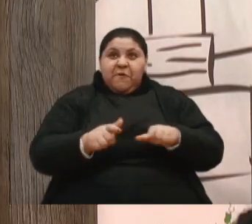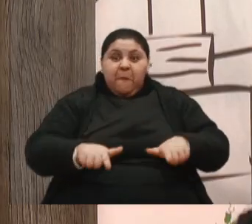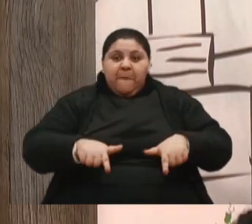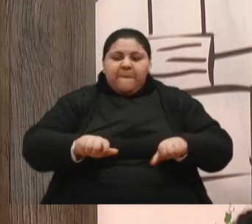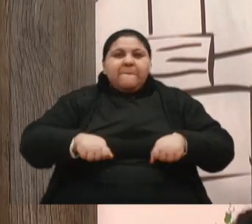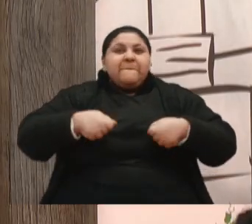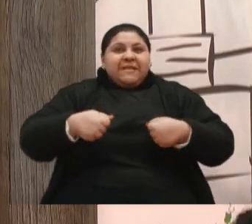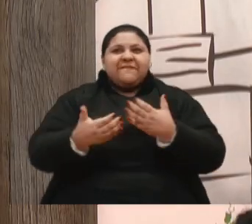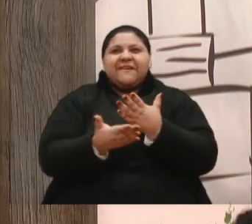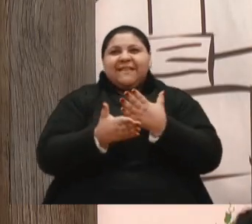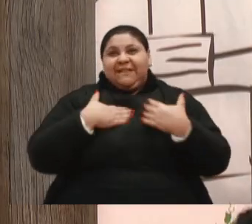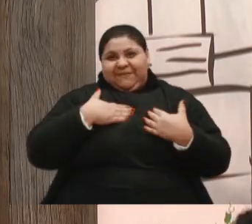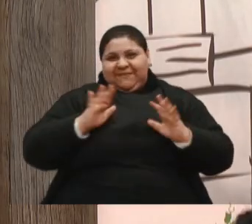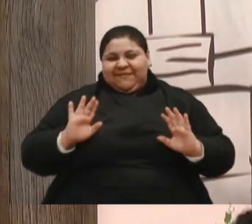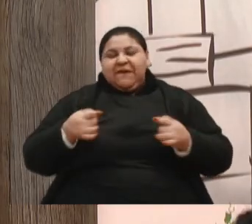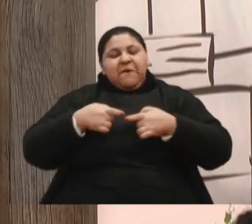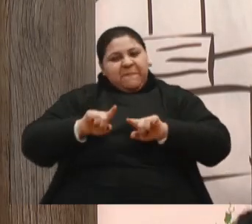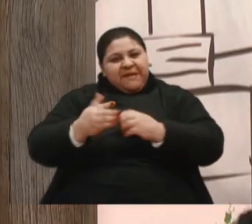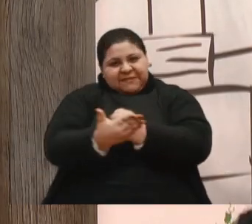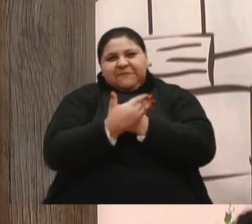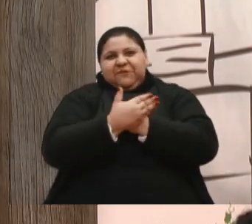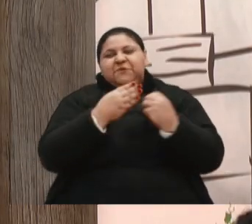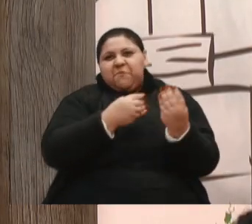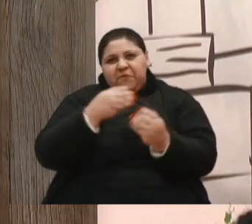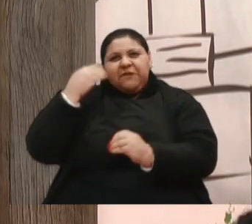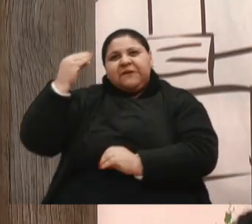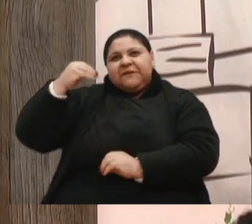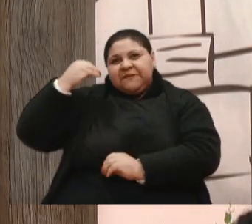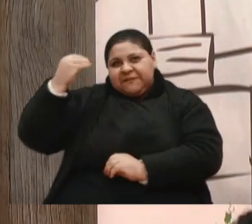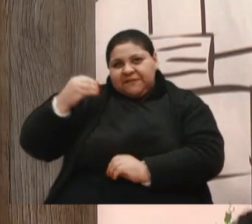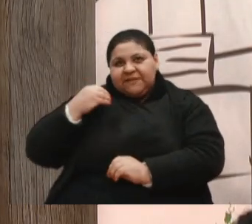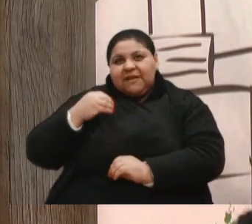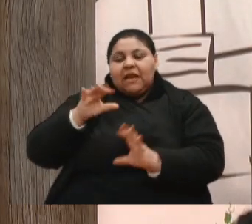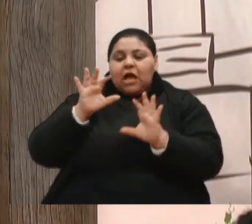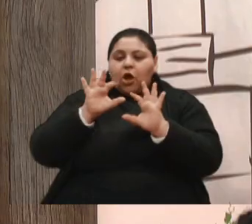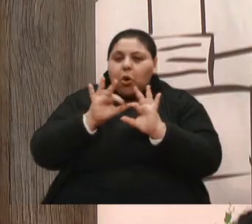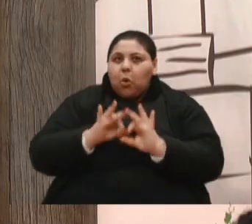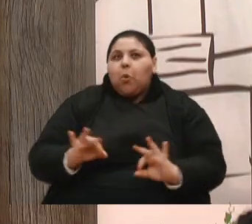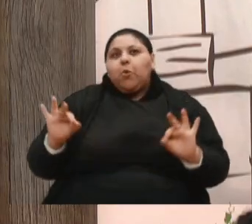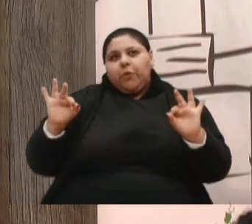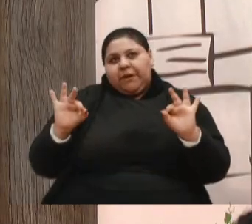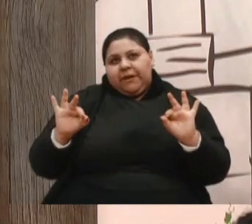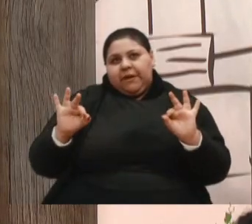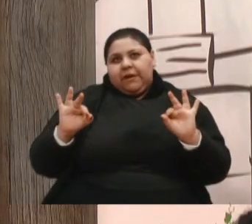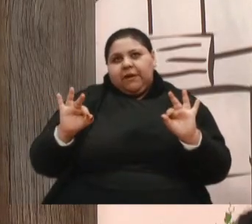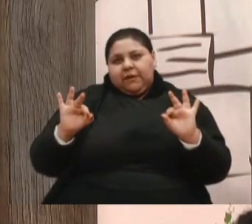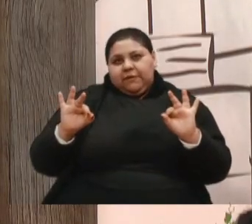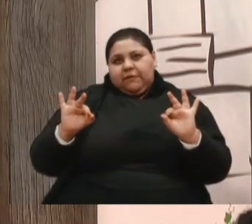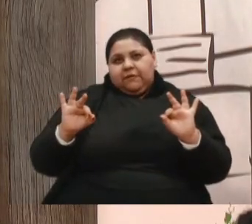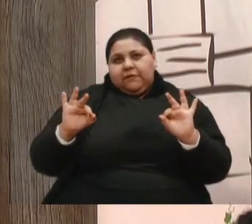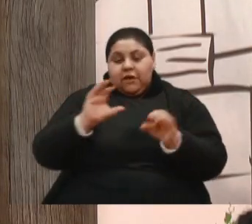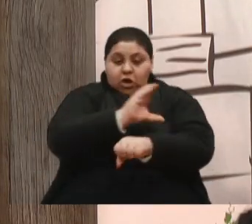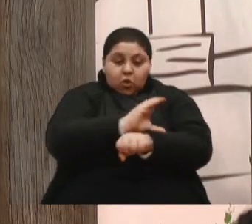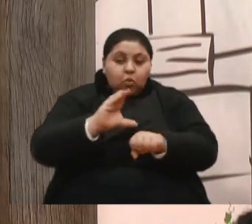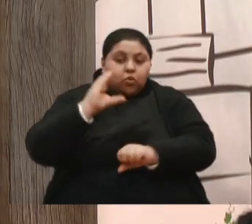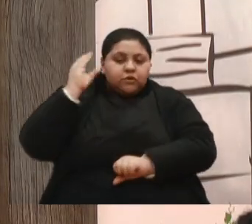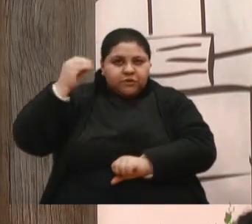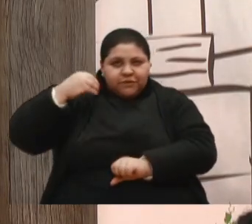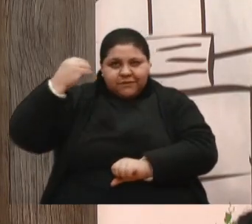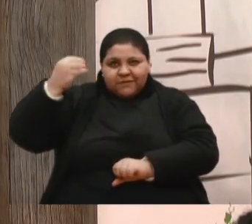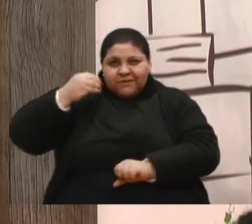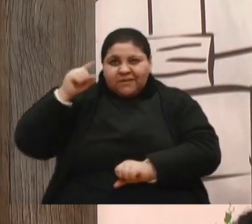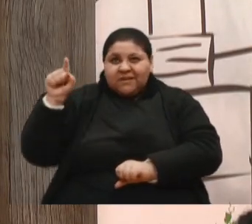causa própria, Claro. mas me ajudou muito. A psicologia, ela cura, né? E o curso